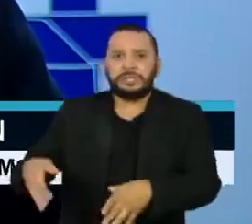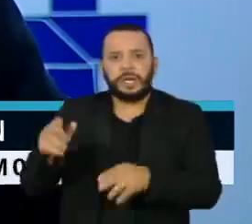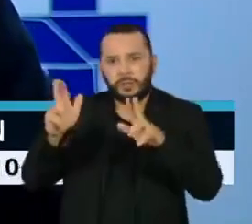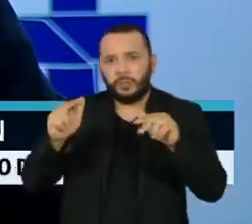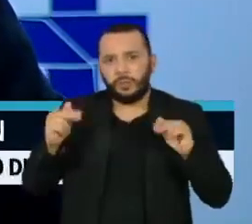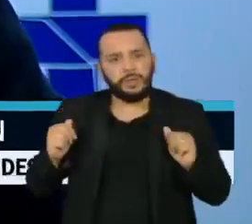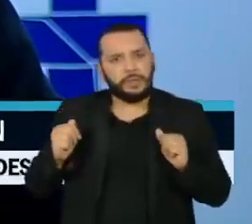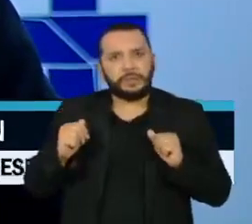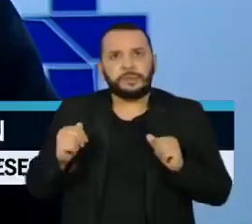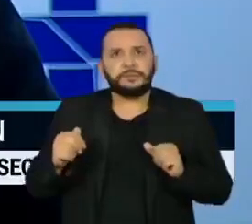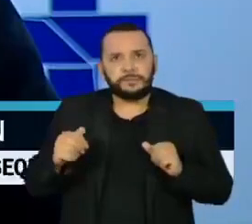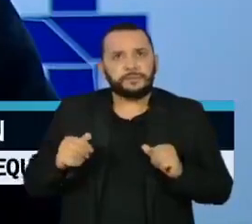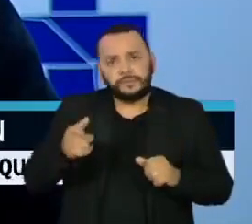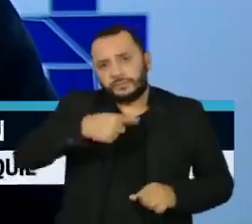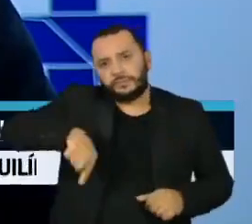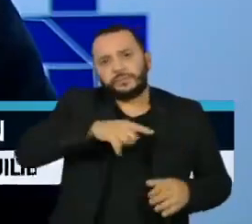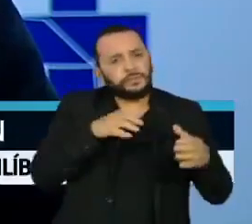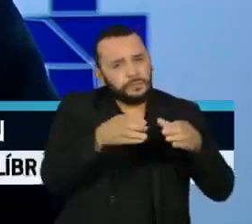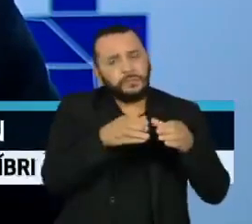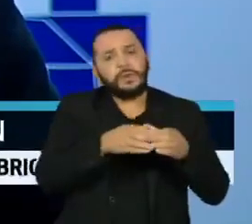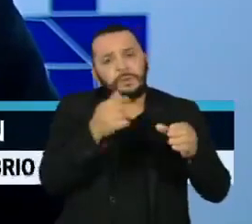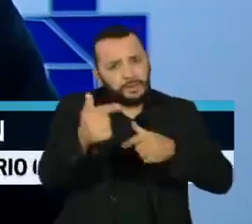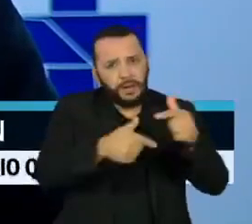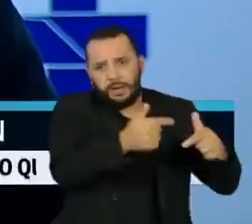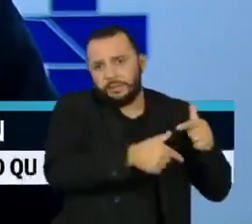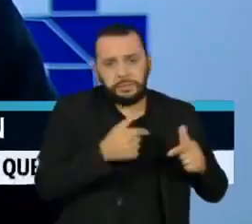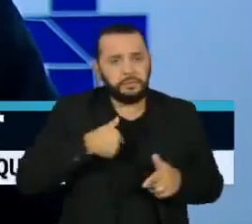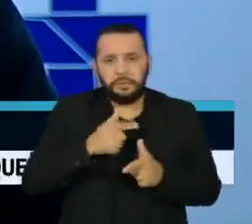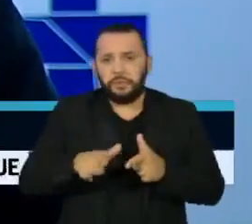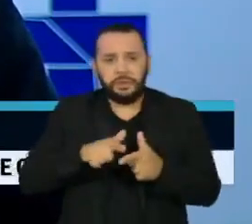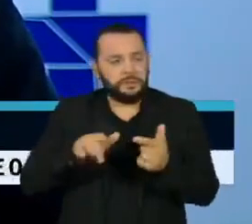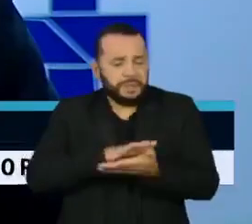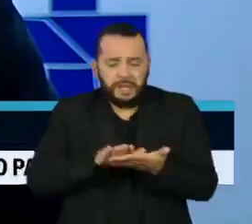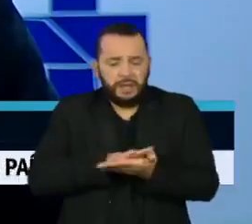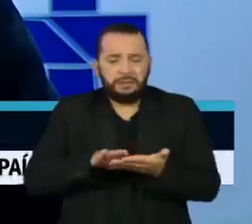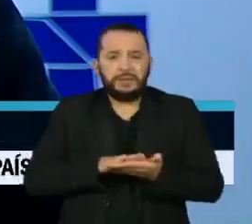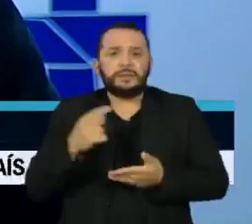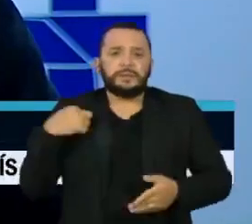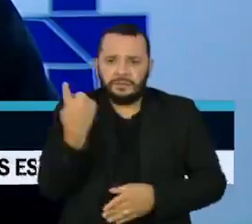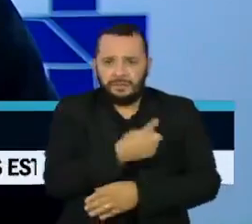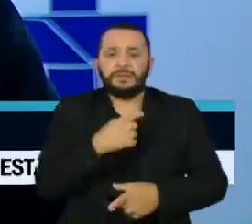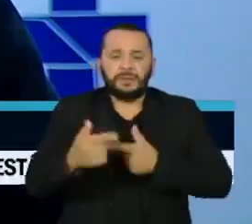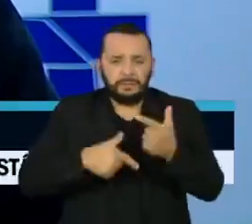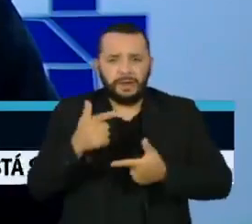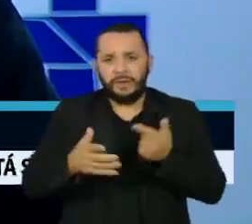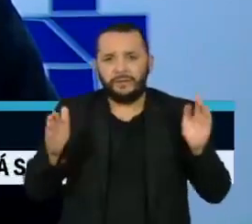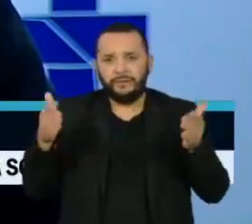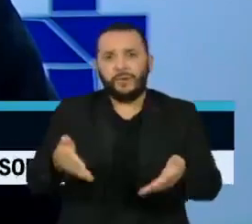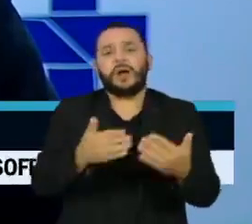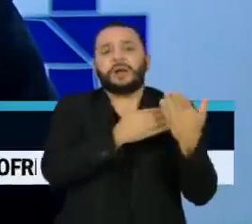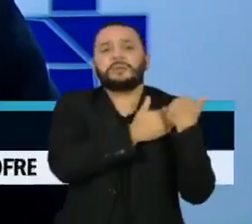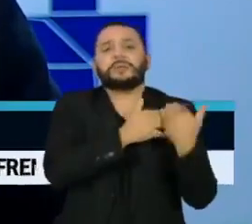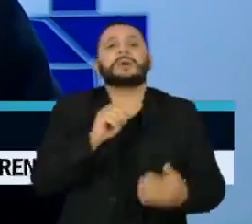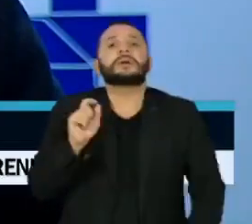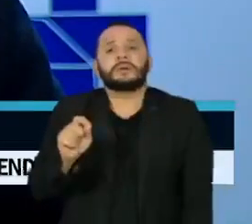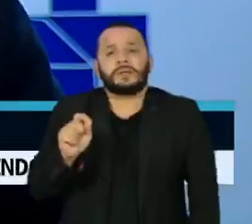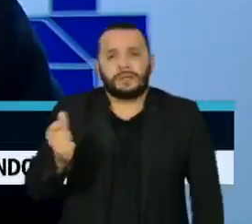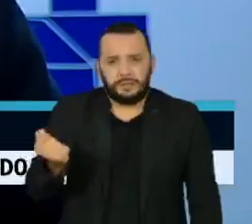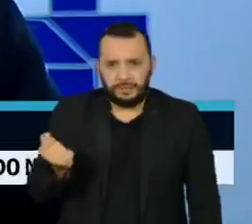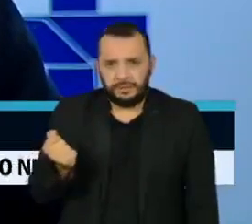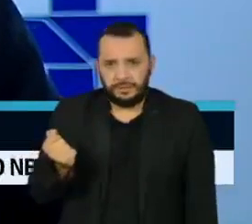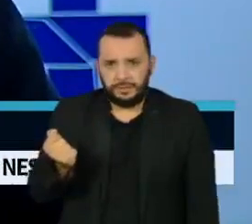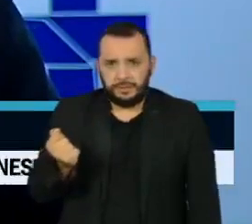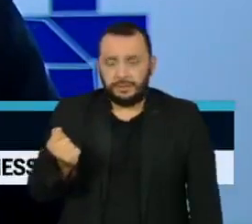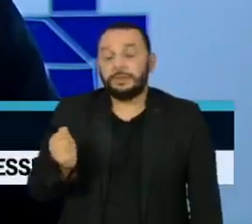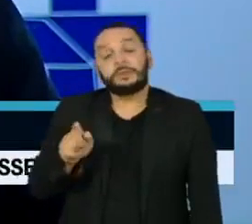e nenhum de nós, do nosso executivo, está com problema algum. Nós estamos trabalhando focados na missão. Quando